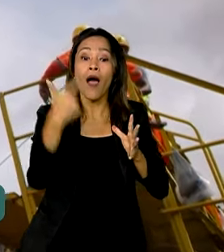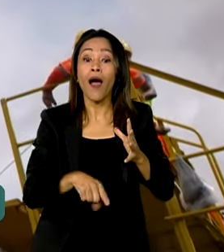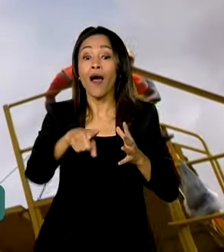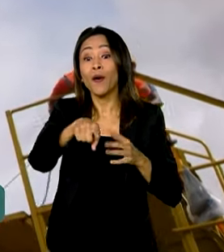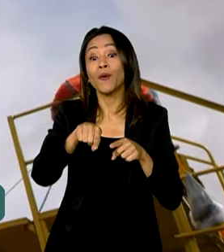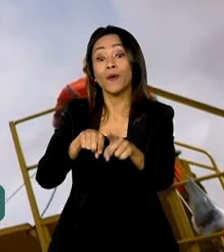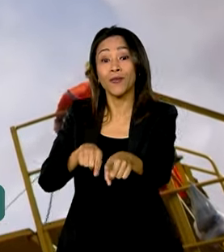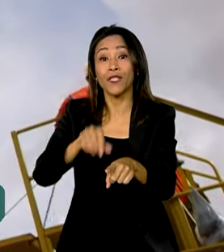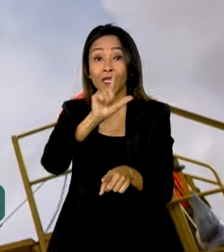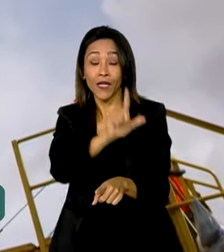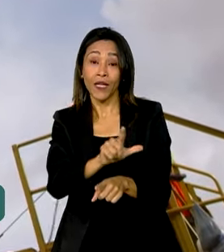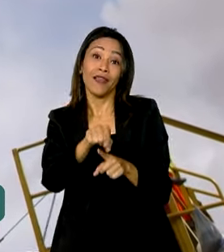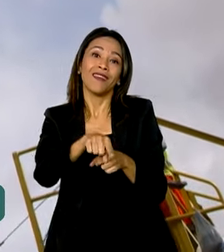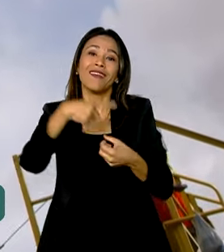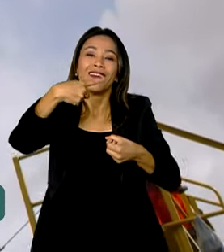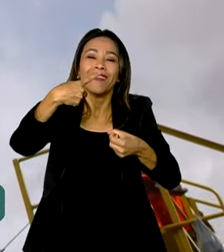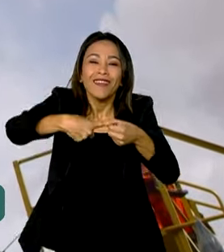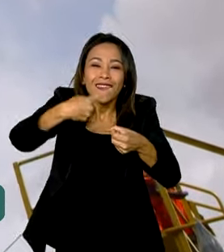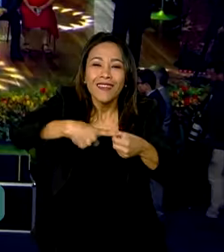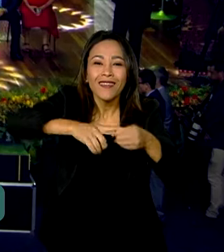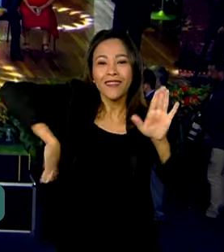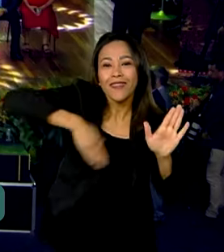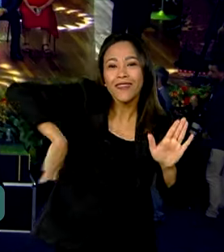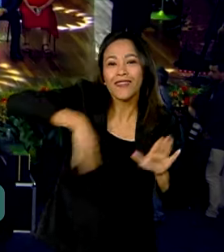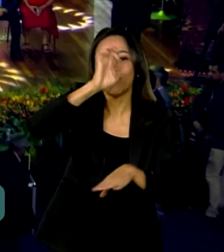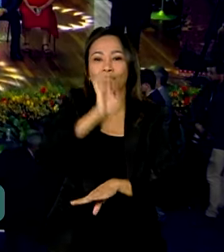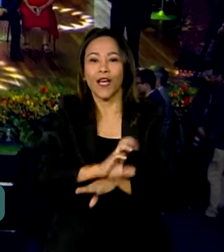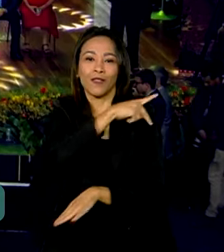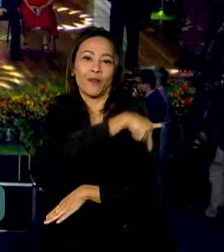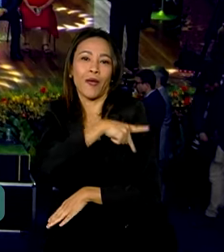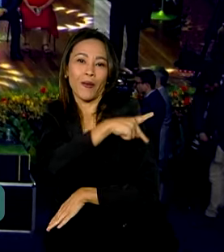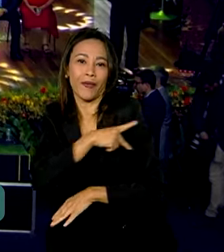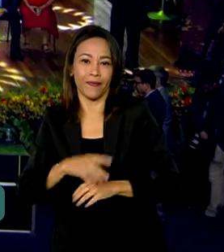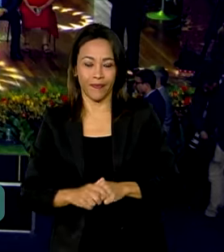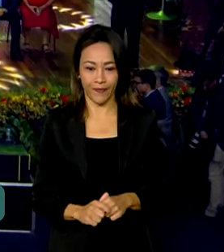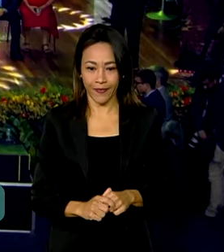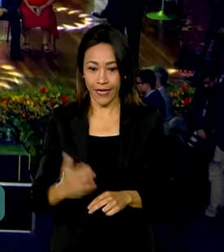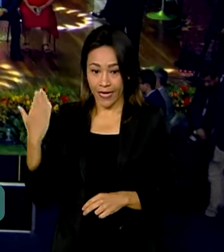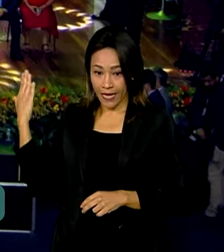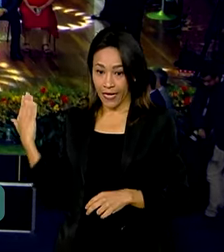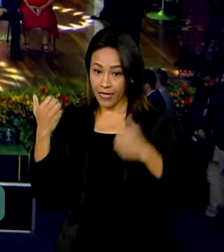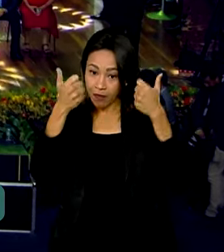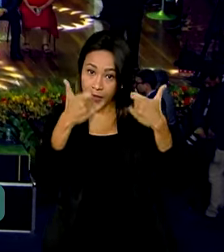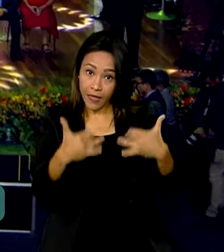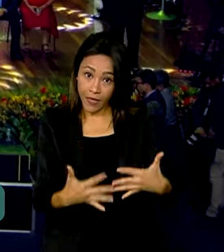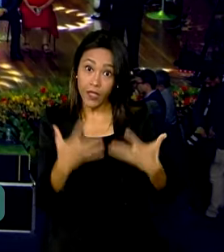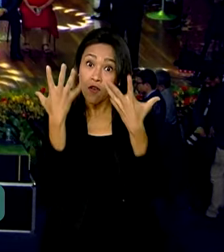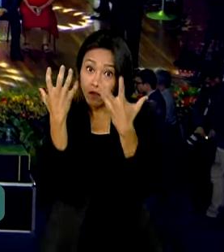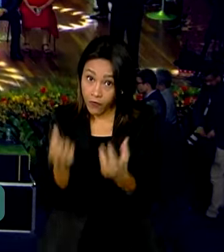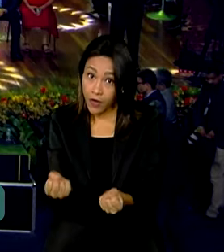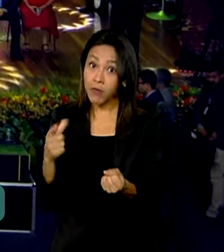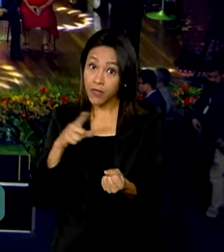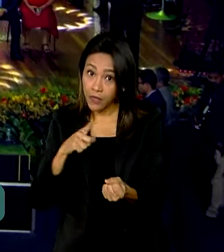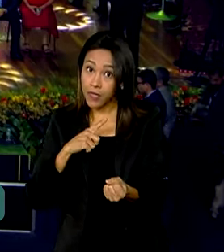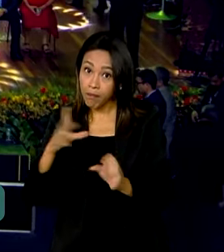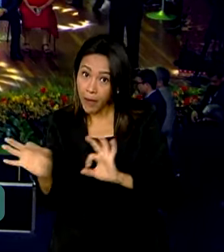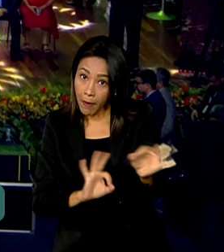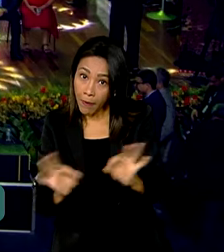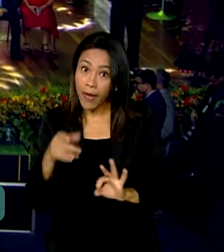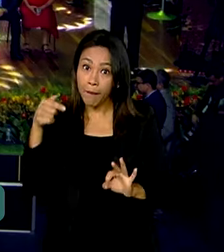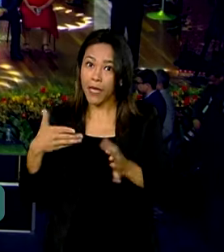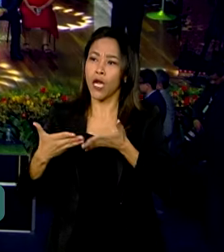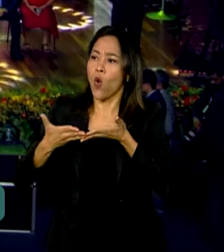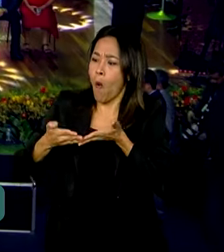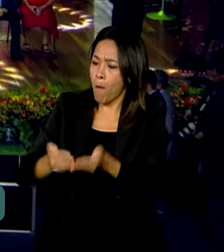Correia, o primeiro porto marítimo do estado. Nós vamos contribuir para você ter o seu porto, ter a inclusa